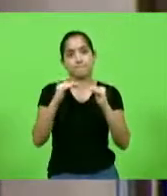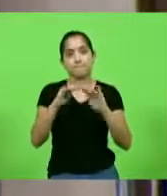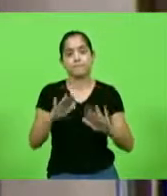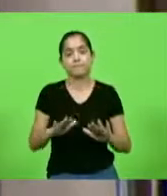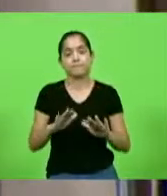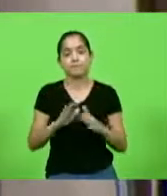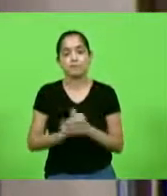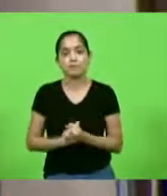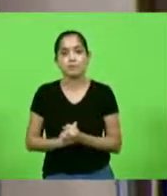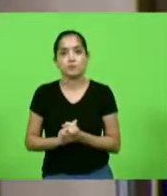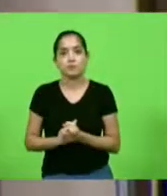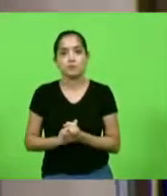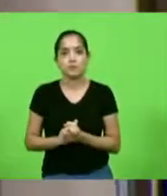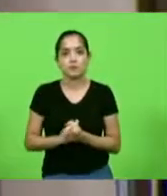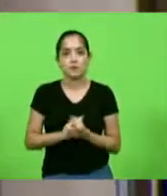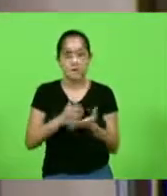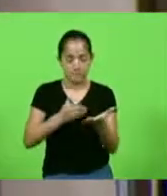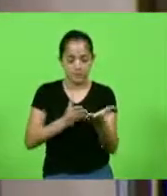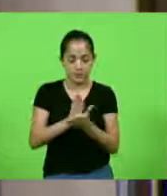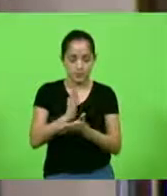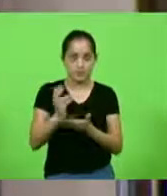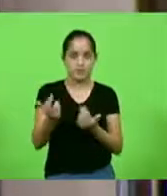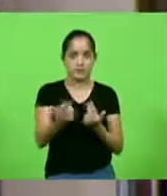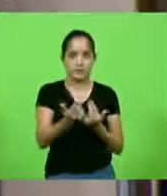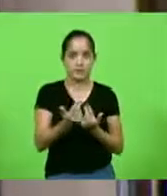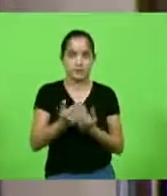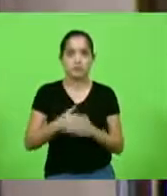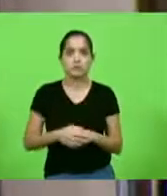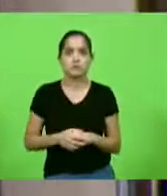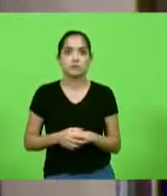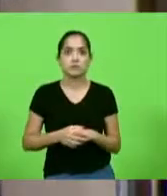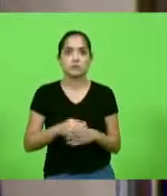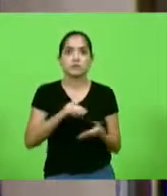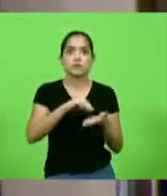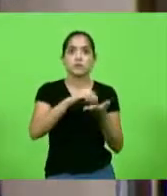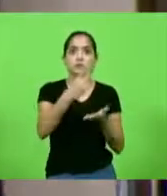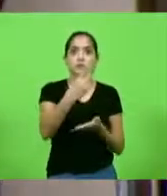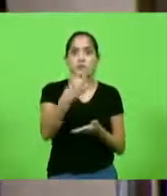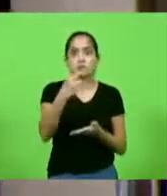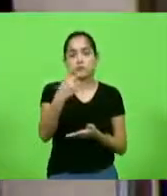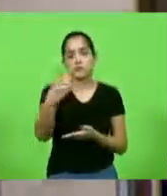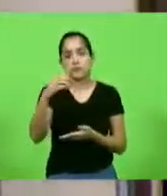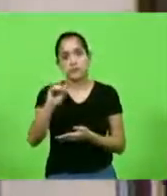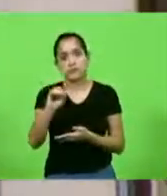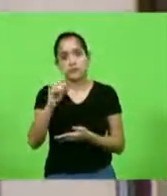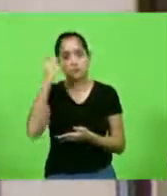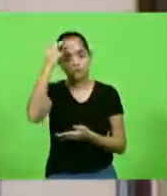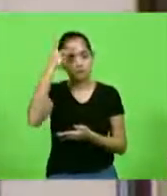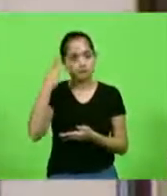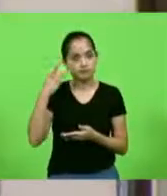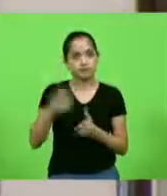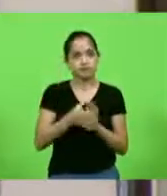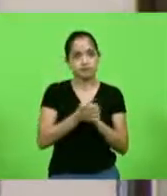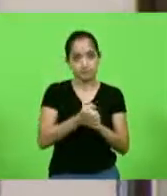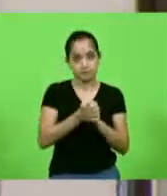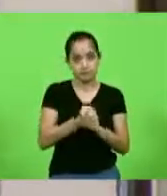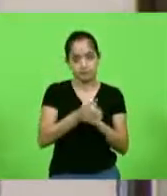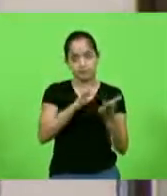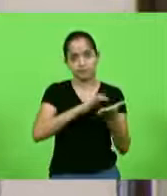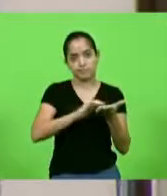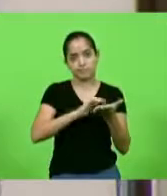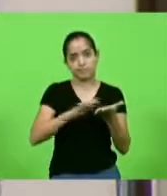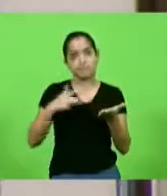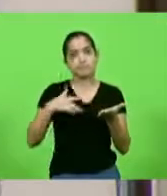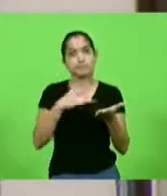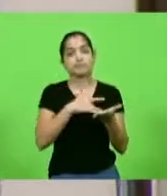aprovam permaneçam como se encontra. Aprovado por unanimidade, moção 210, autor deputada Paulinha, cumprimentando o secretário de Estado da Saúde